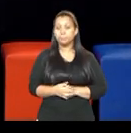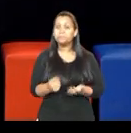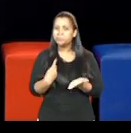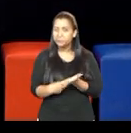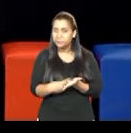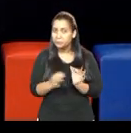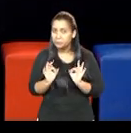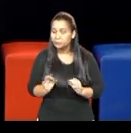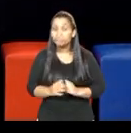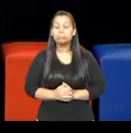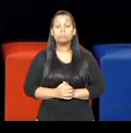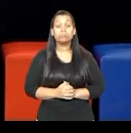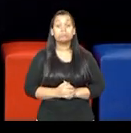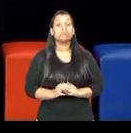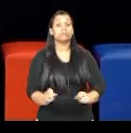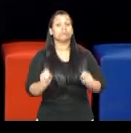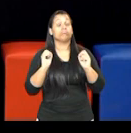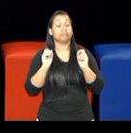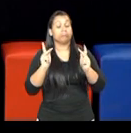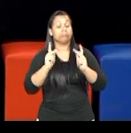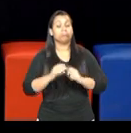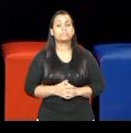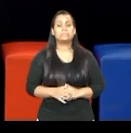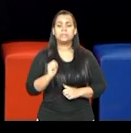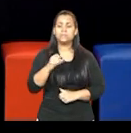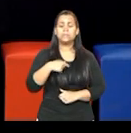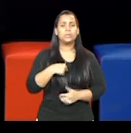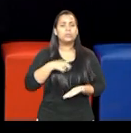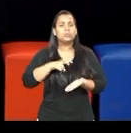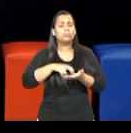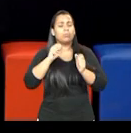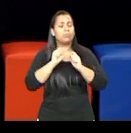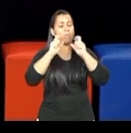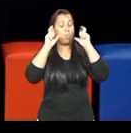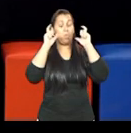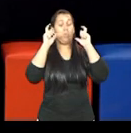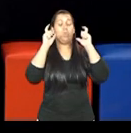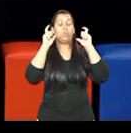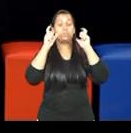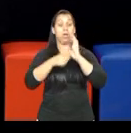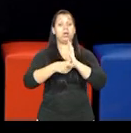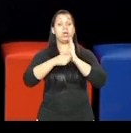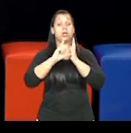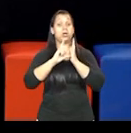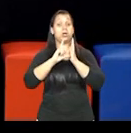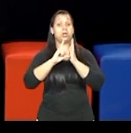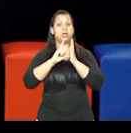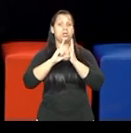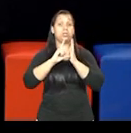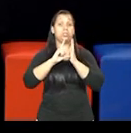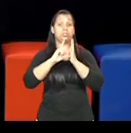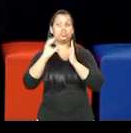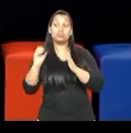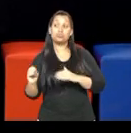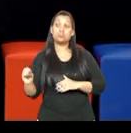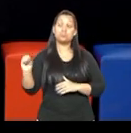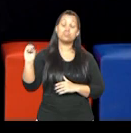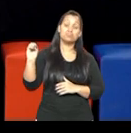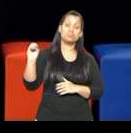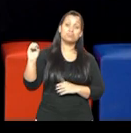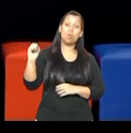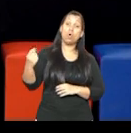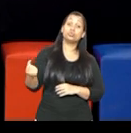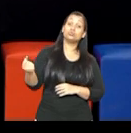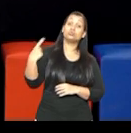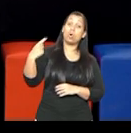Combinado? Bem, se eu acordar de manhãzinha, antes do sol nascer, e esperar